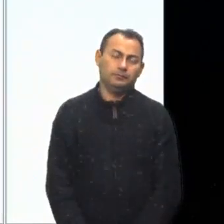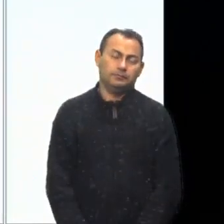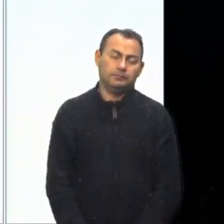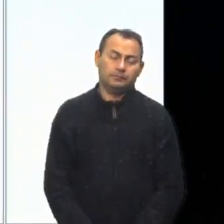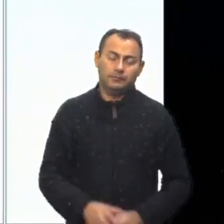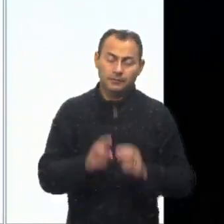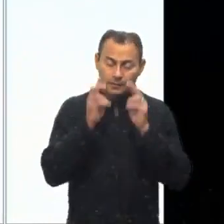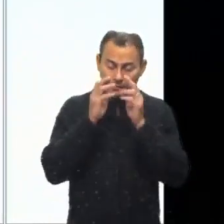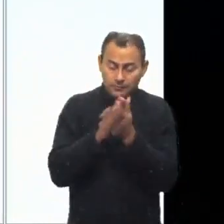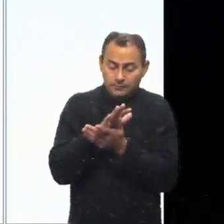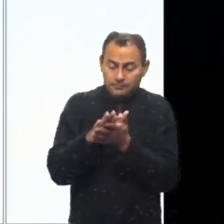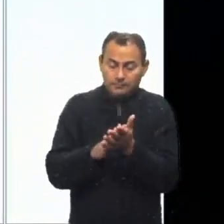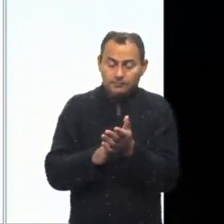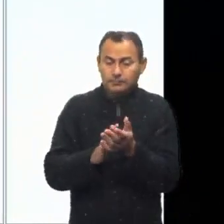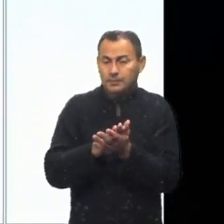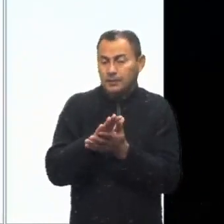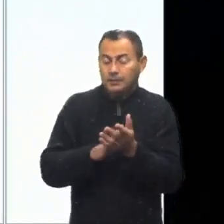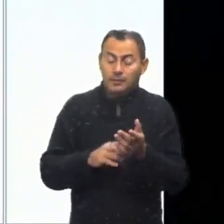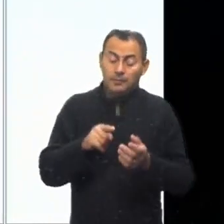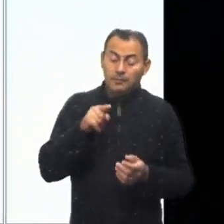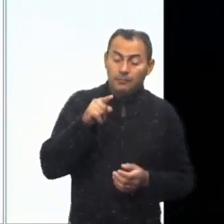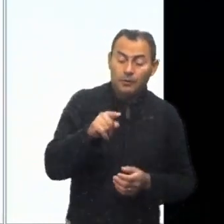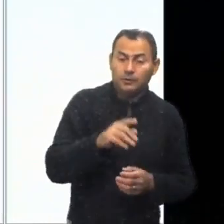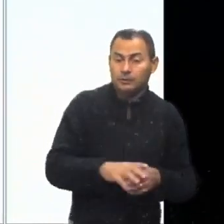Está vendo que se eu não colocar ponto e vírgula,